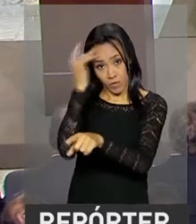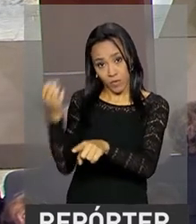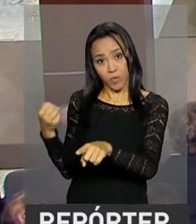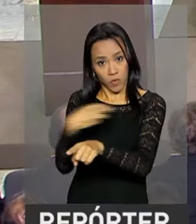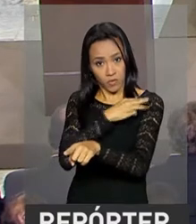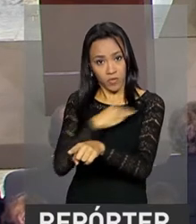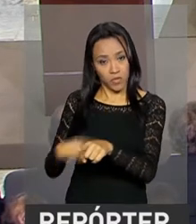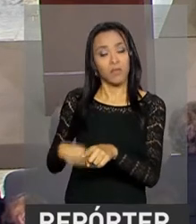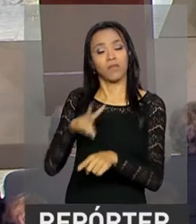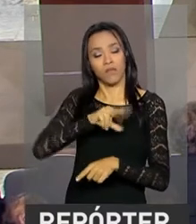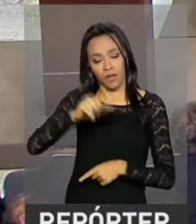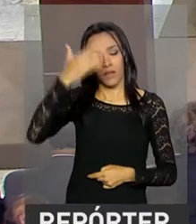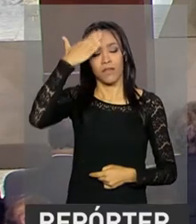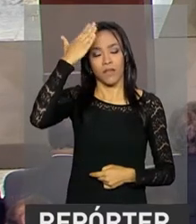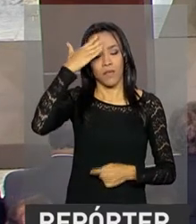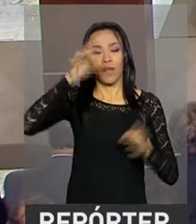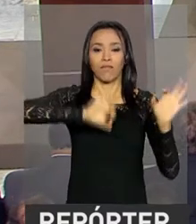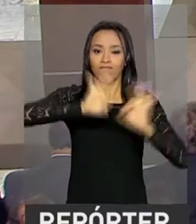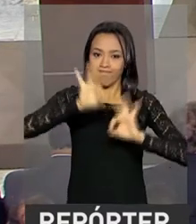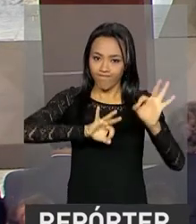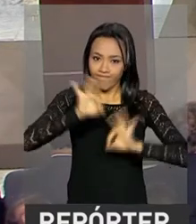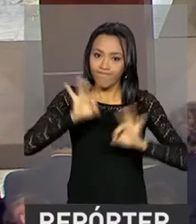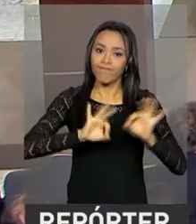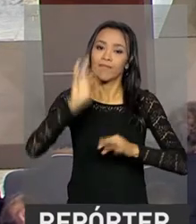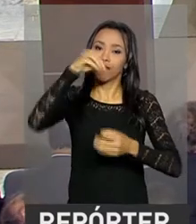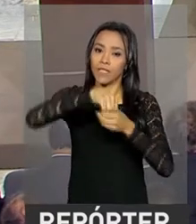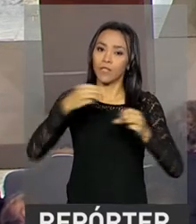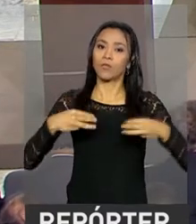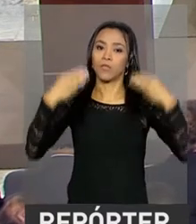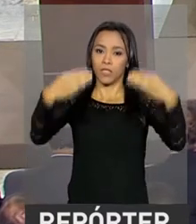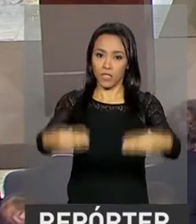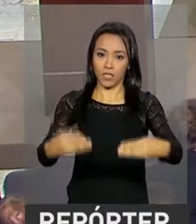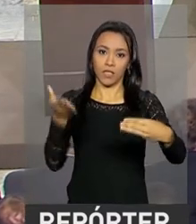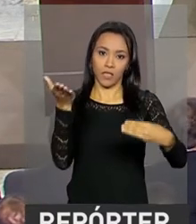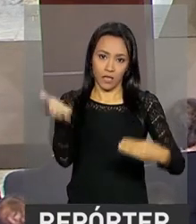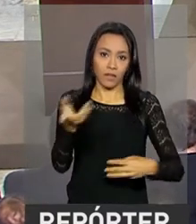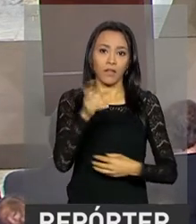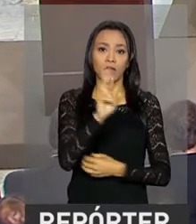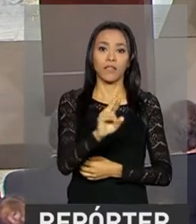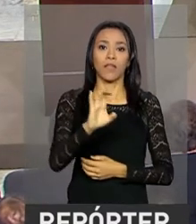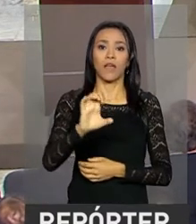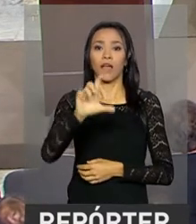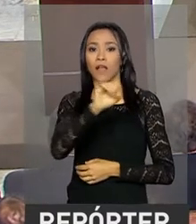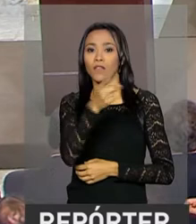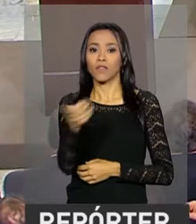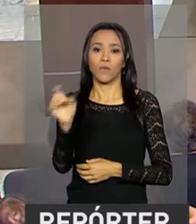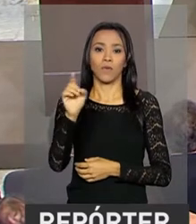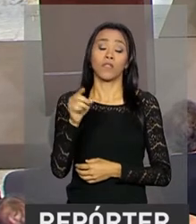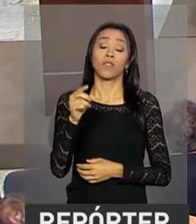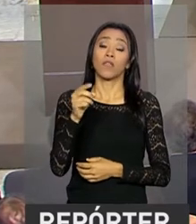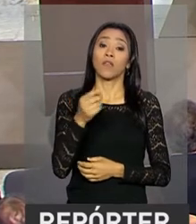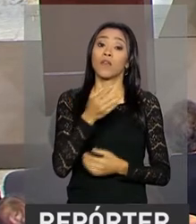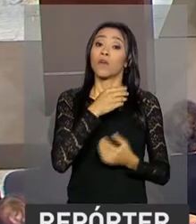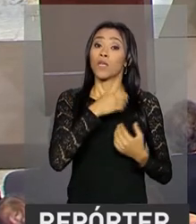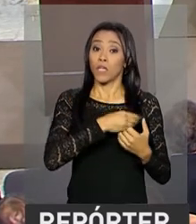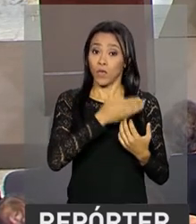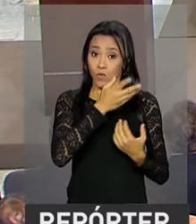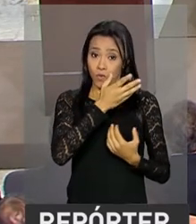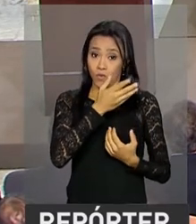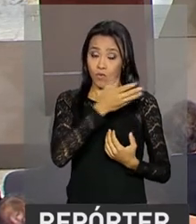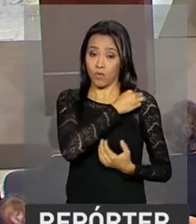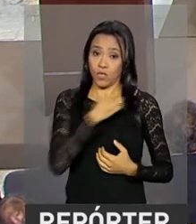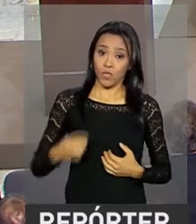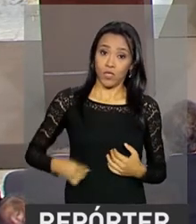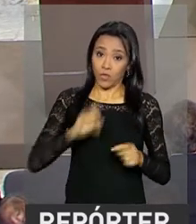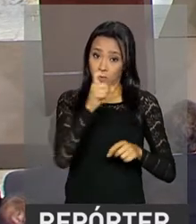no ministério das relações exteriores fazendo aquilo que o serra começou que é a universalização